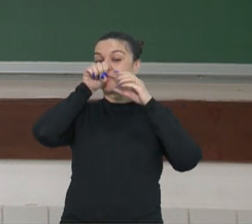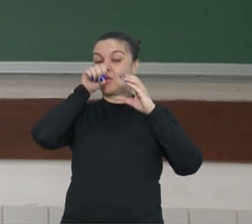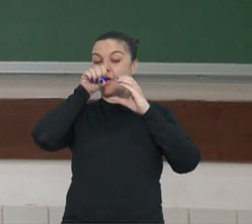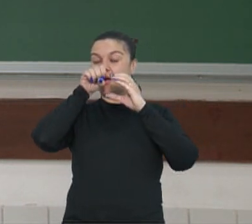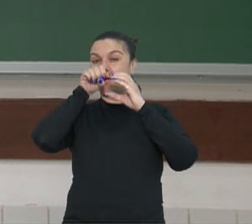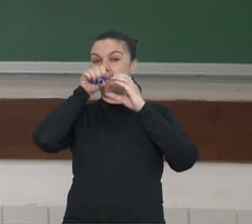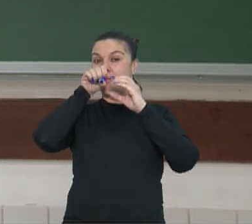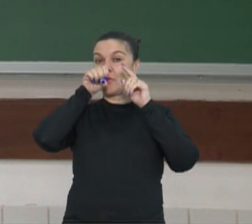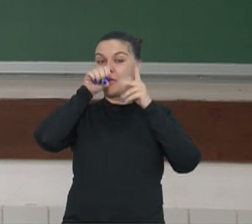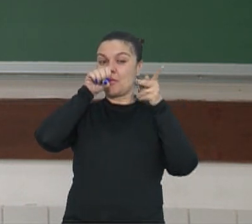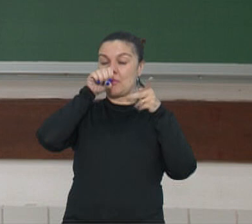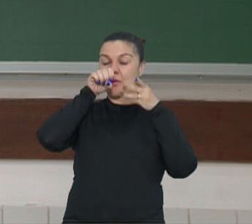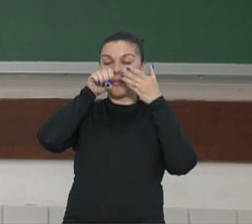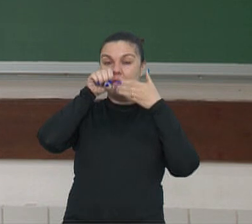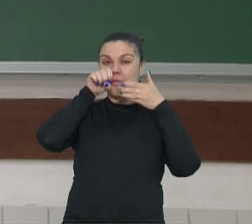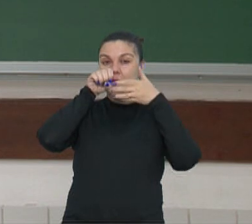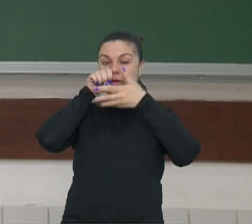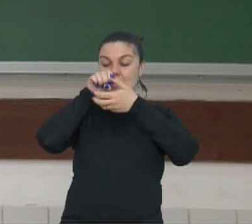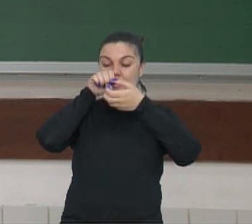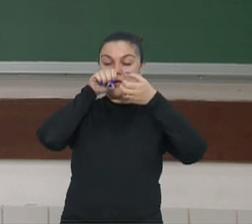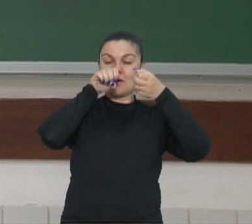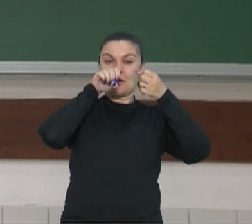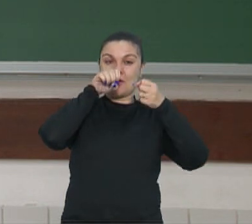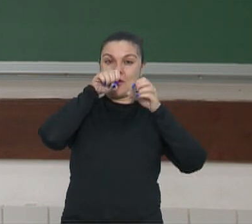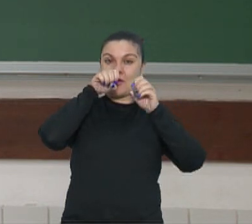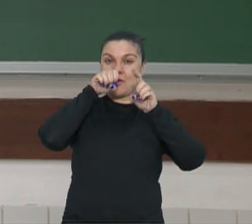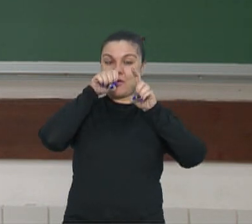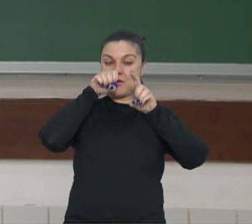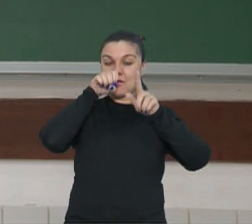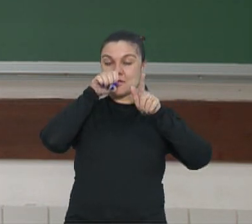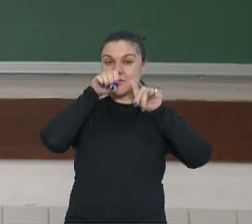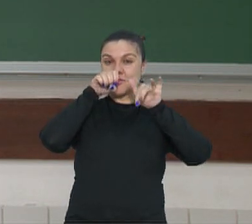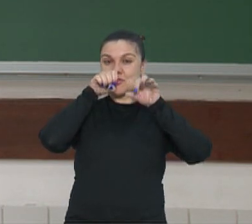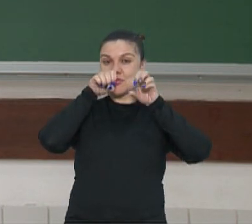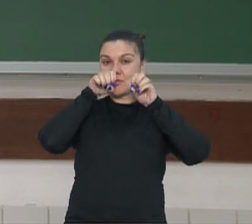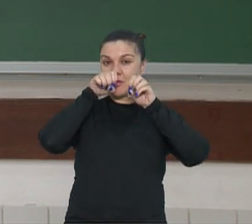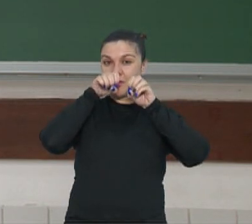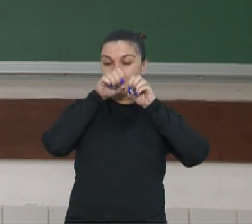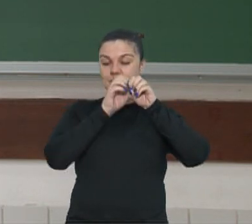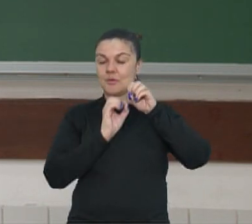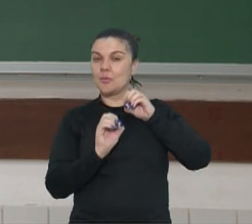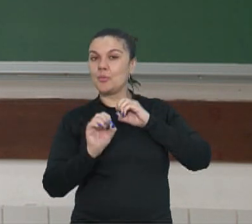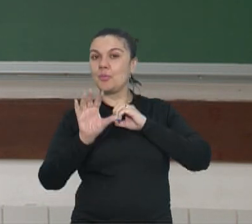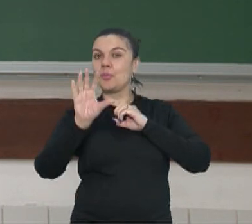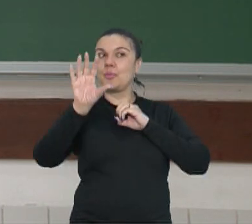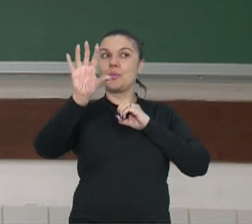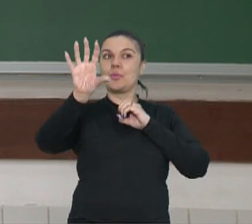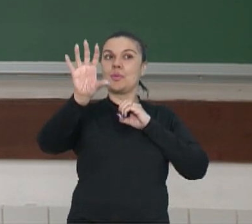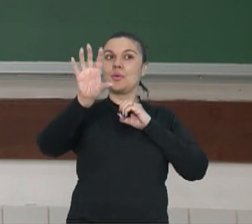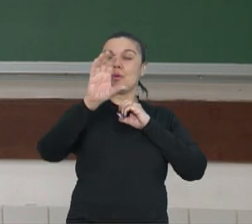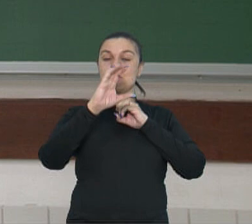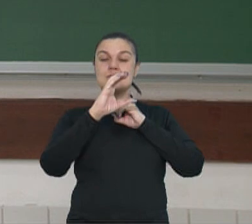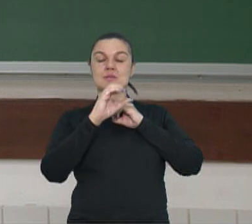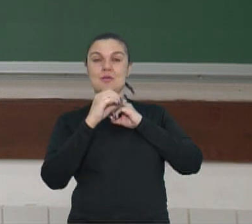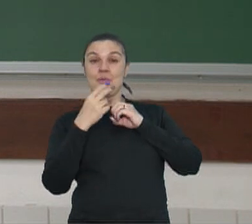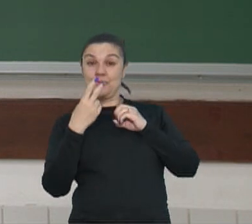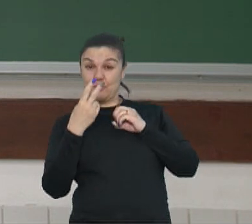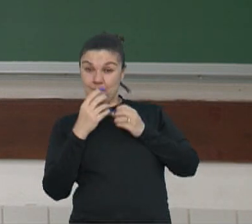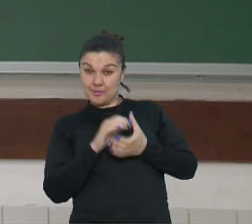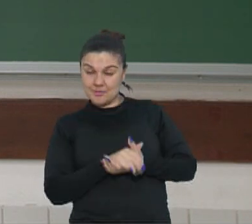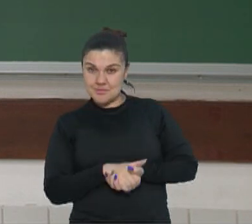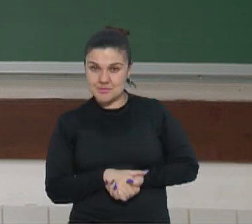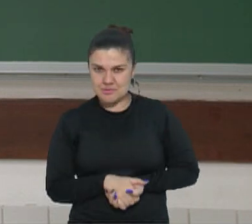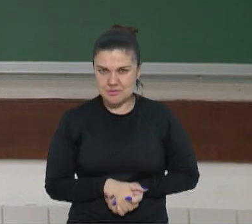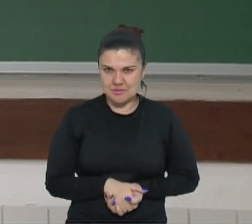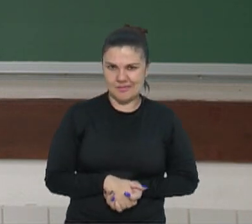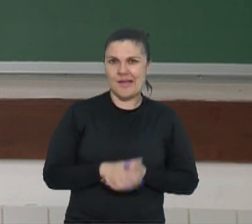da glicose se associa ao oxigênio e forma gás carbônico. Não